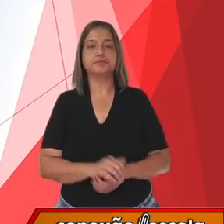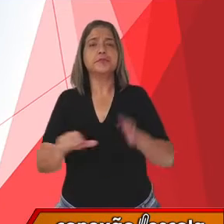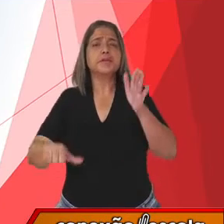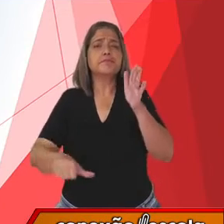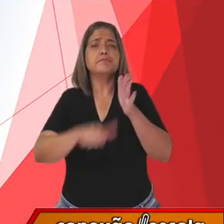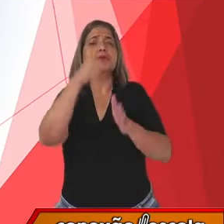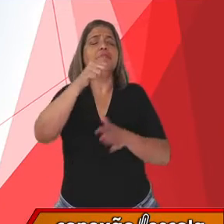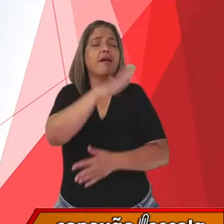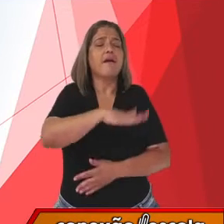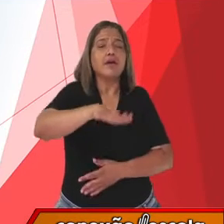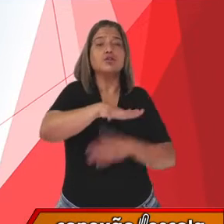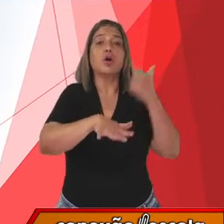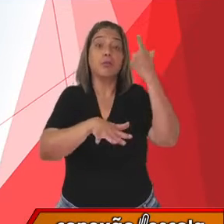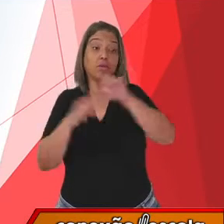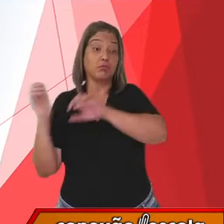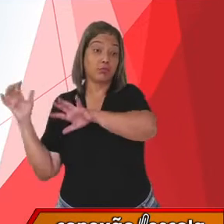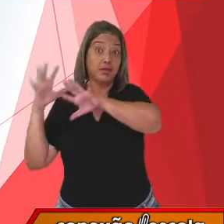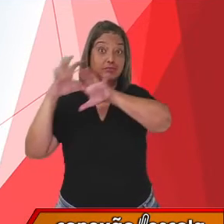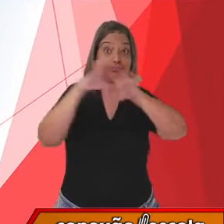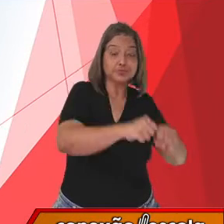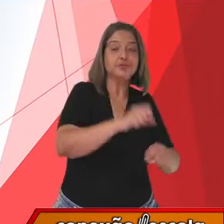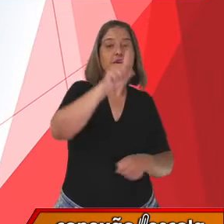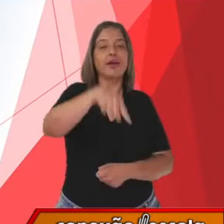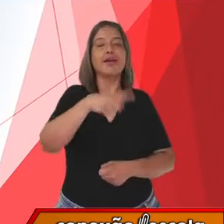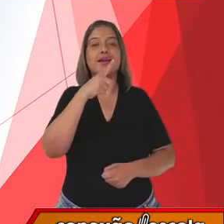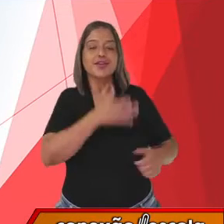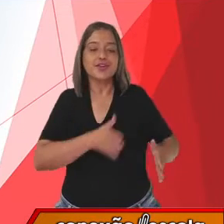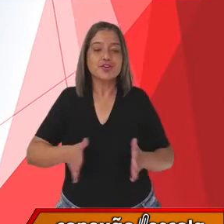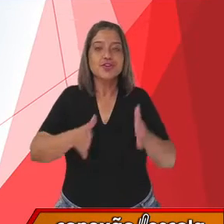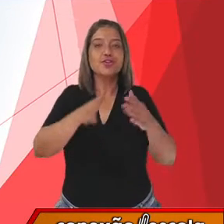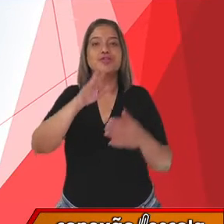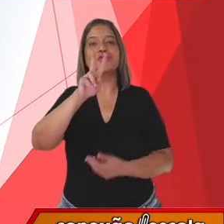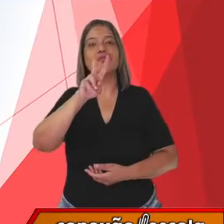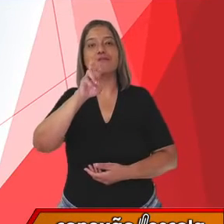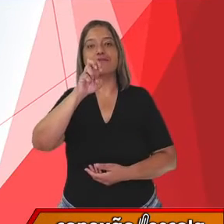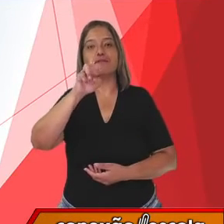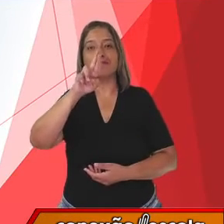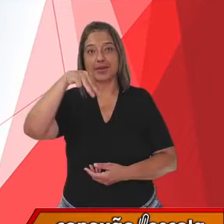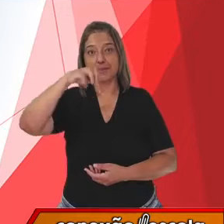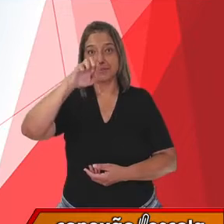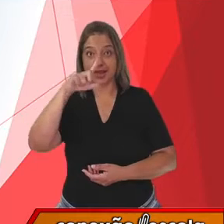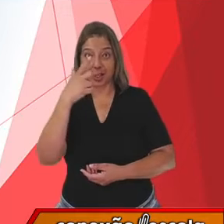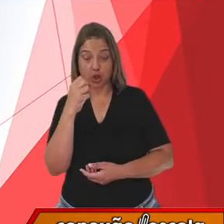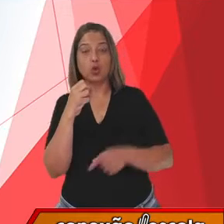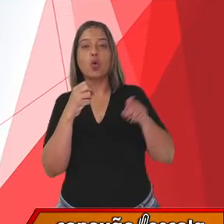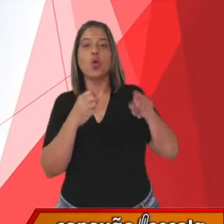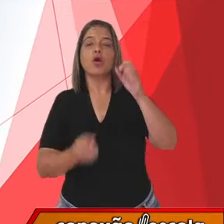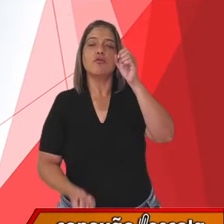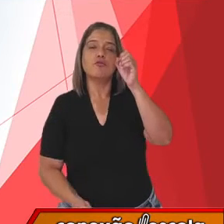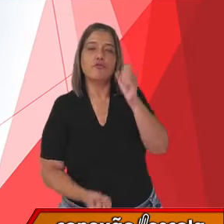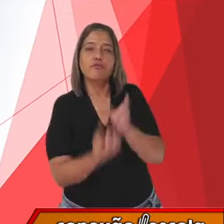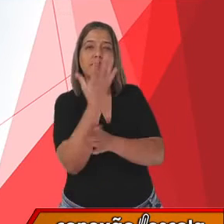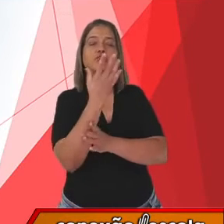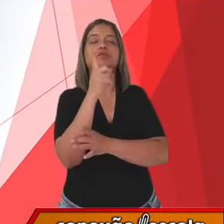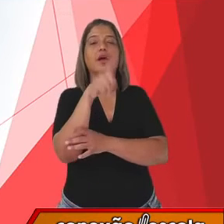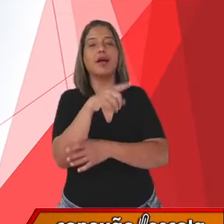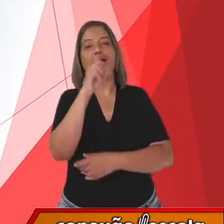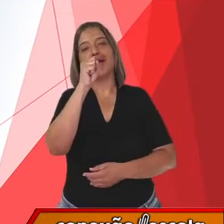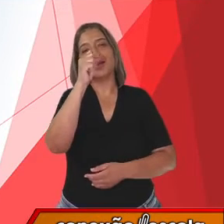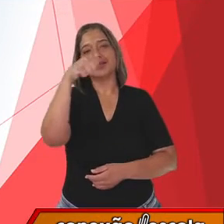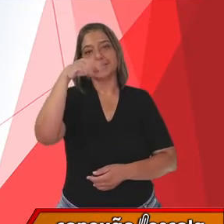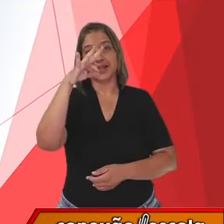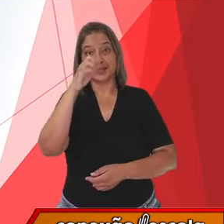região ocupada foi a do Rio Vermelho, onde foi fundado o Arraial de Santana,